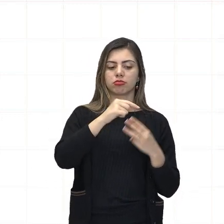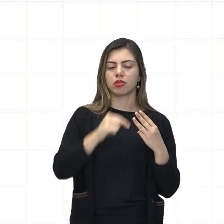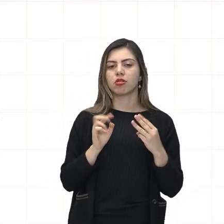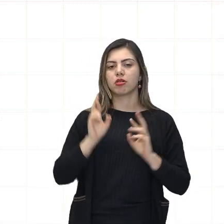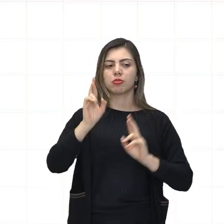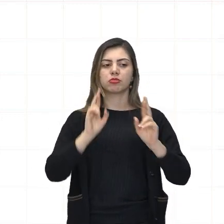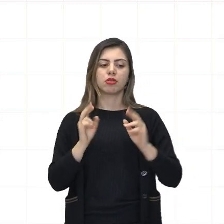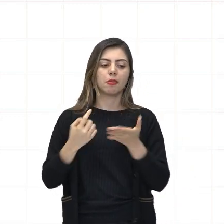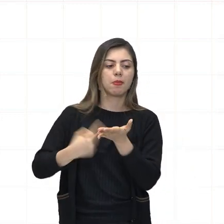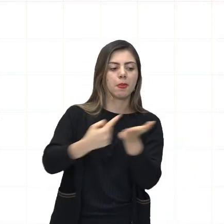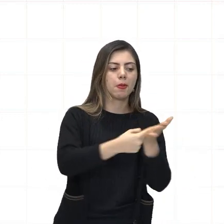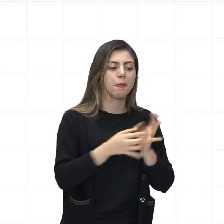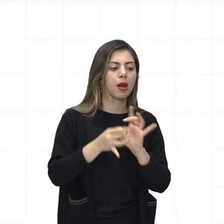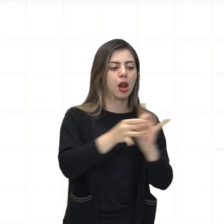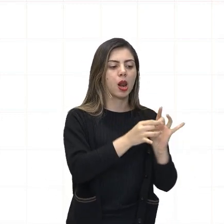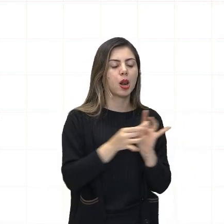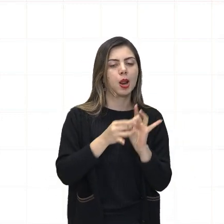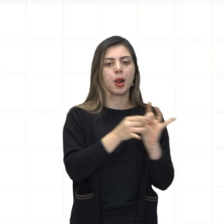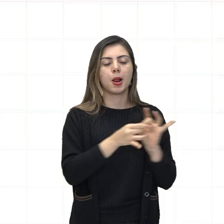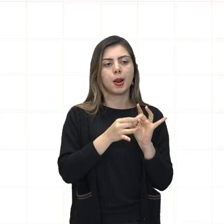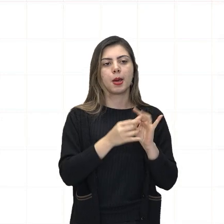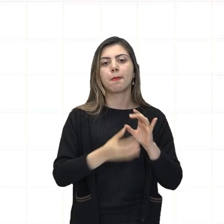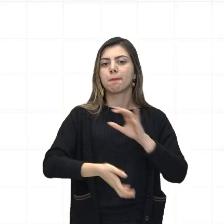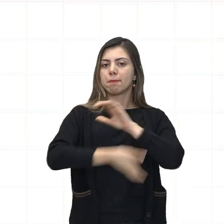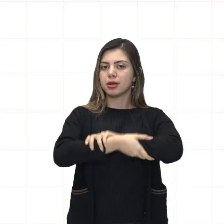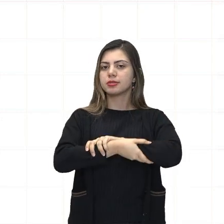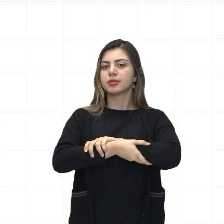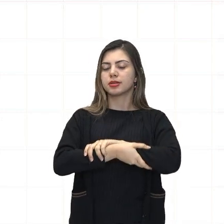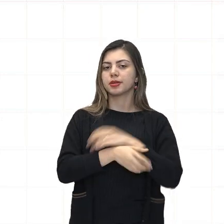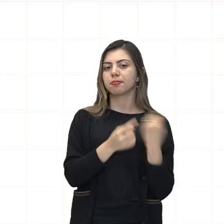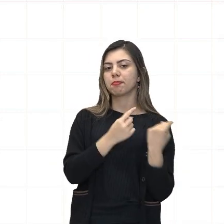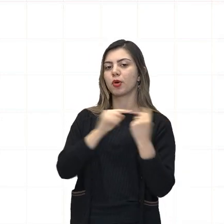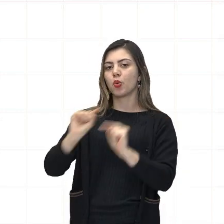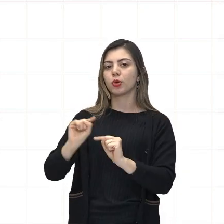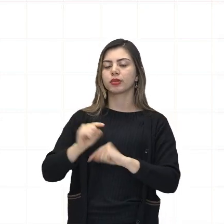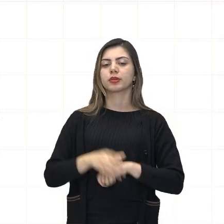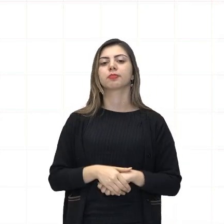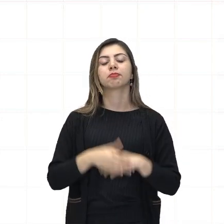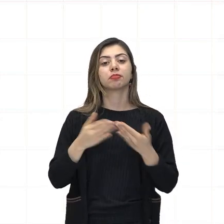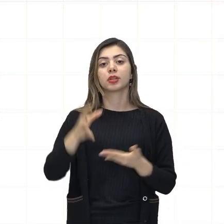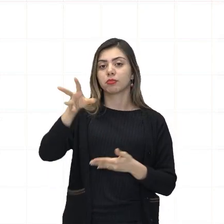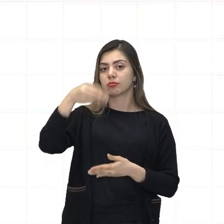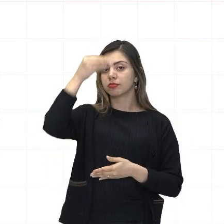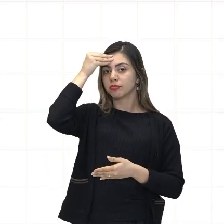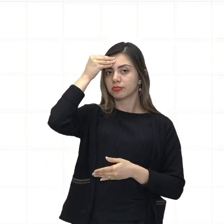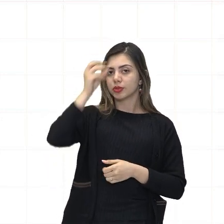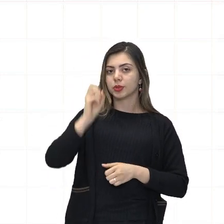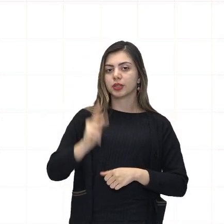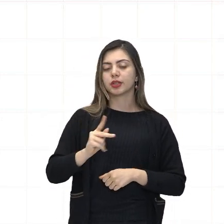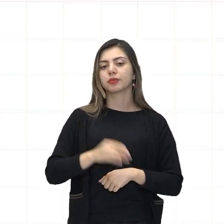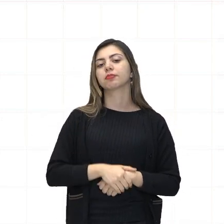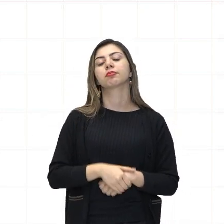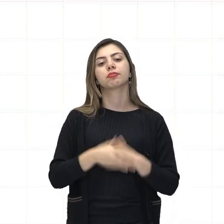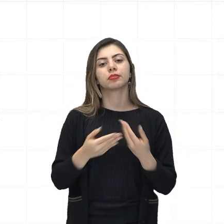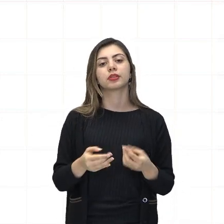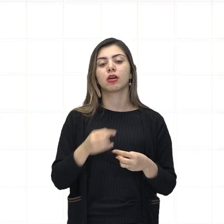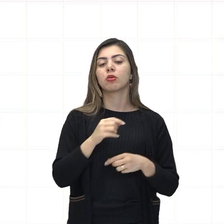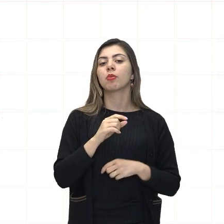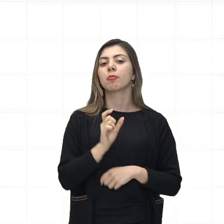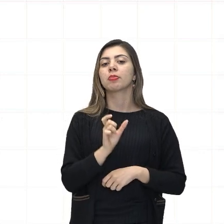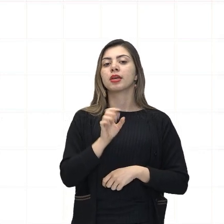ficou conhecida como a Tríplice Aliança. Galera, tomem nota que isso é importante, tá, gente? Essa Tríplice Aliança ela